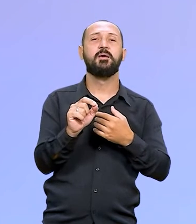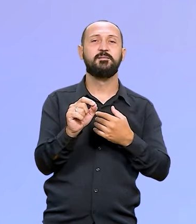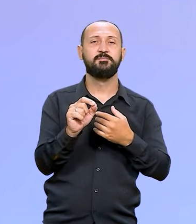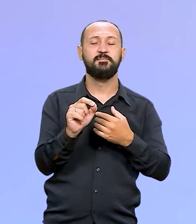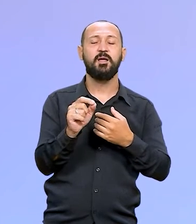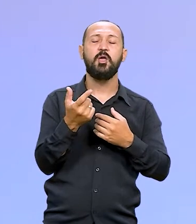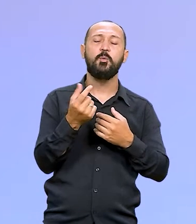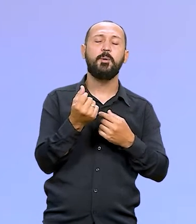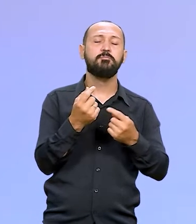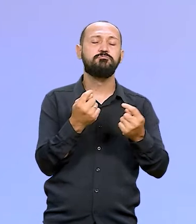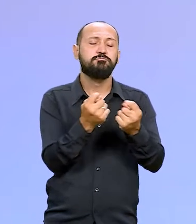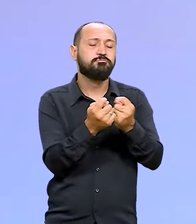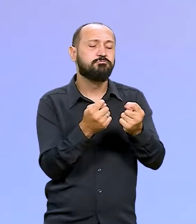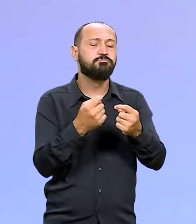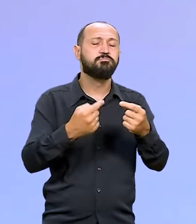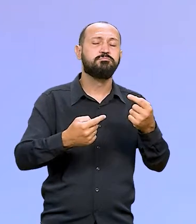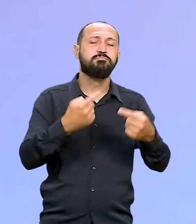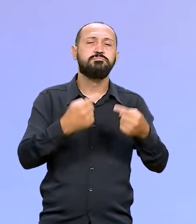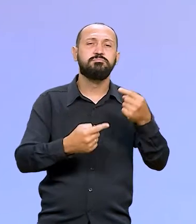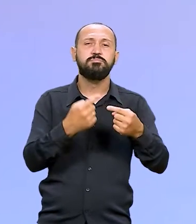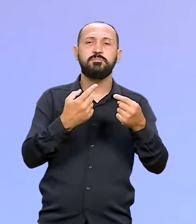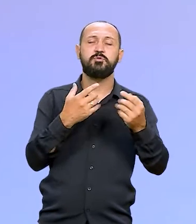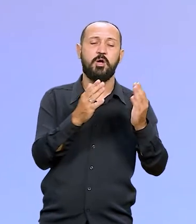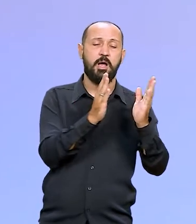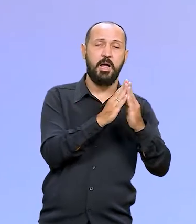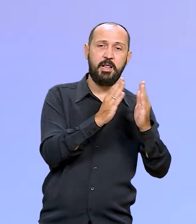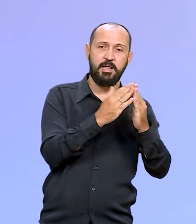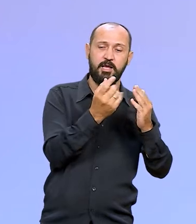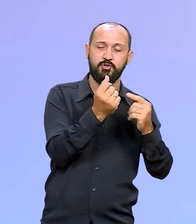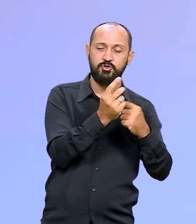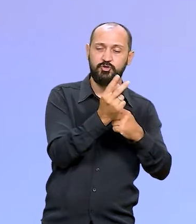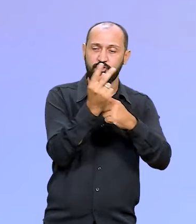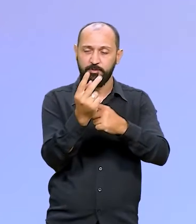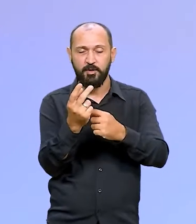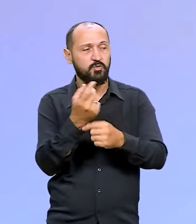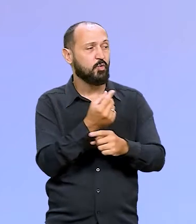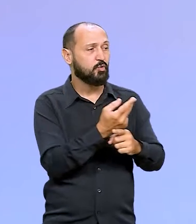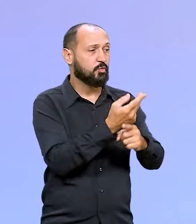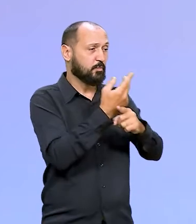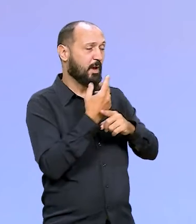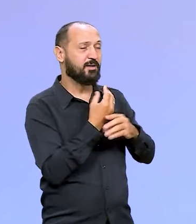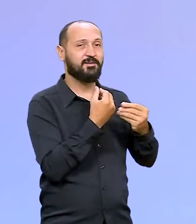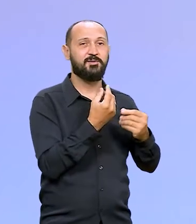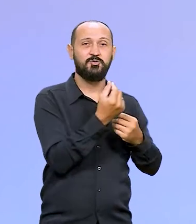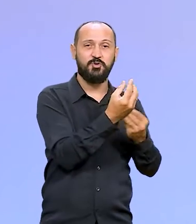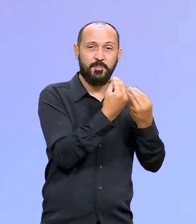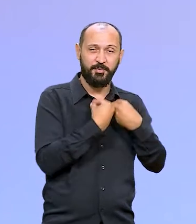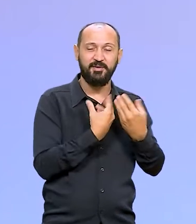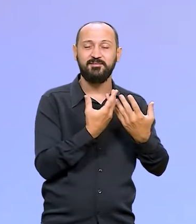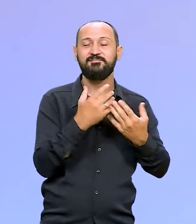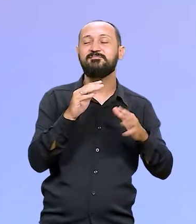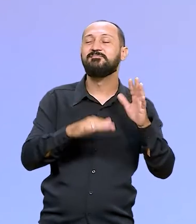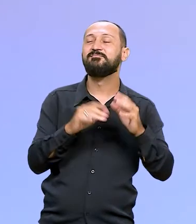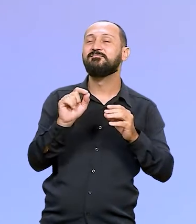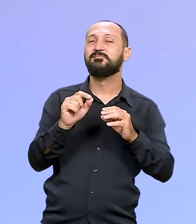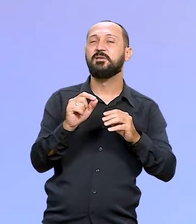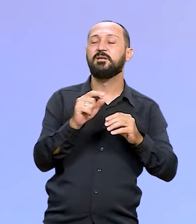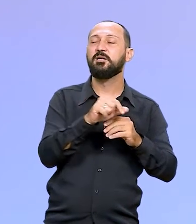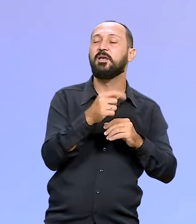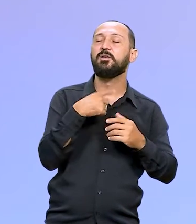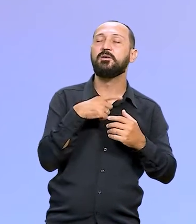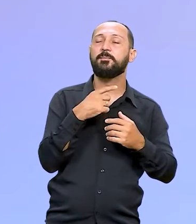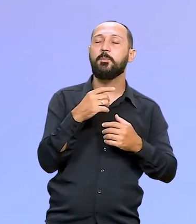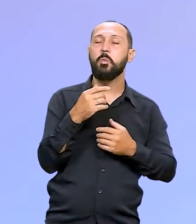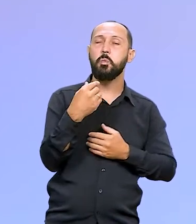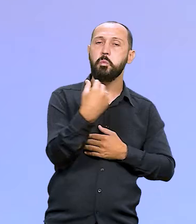nada mais é do que uma negociação entre o fiduciário e o fiduciante, né? Na prática, para ser muito honesto, basicamente